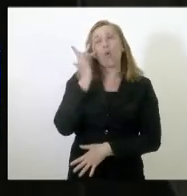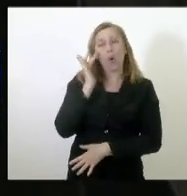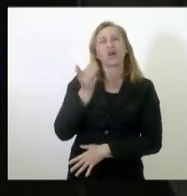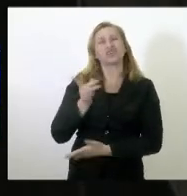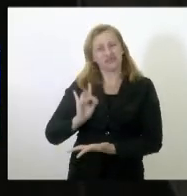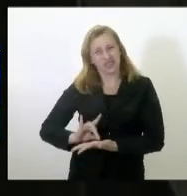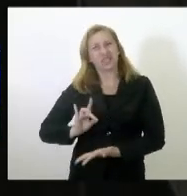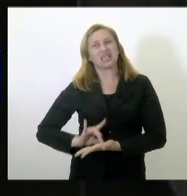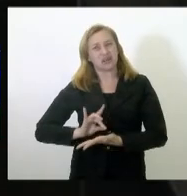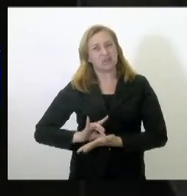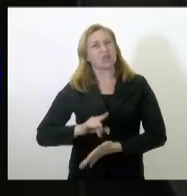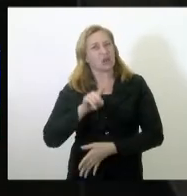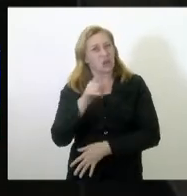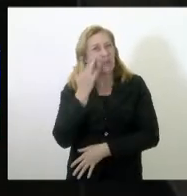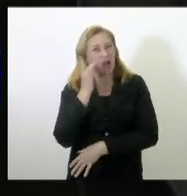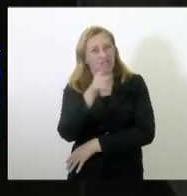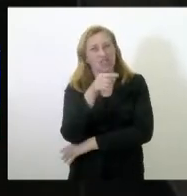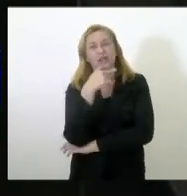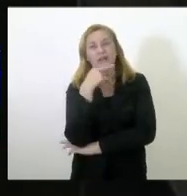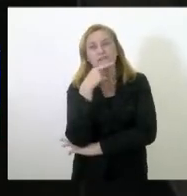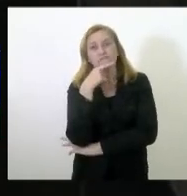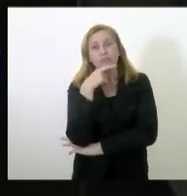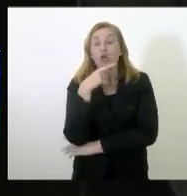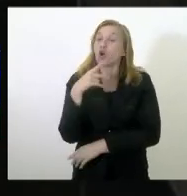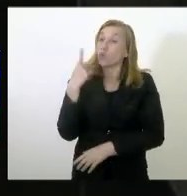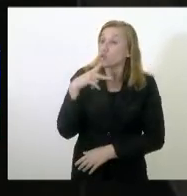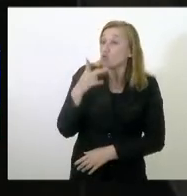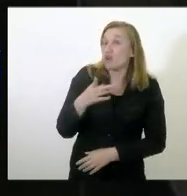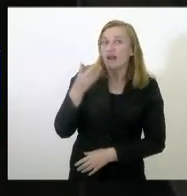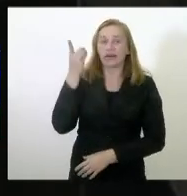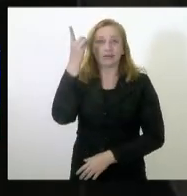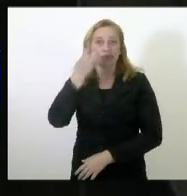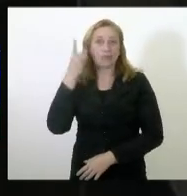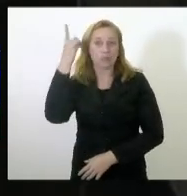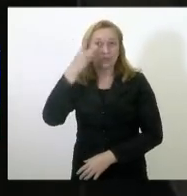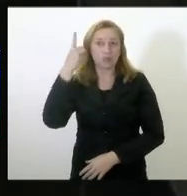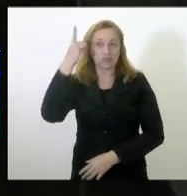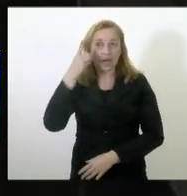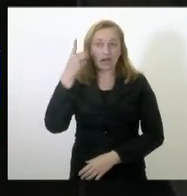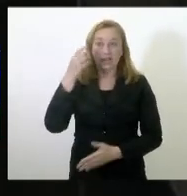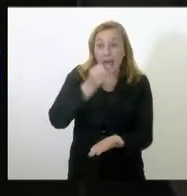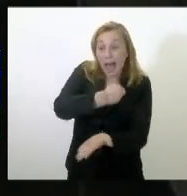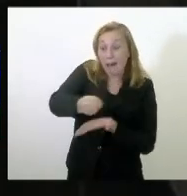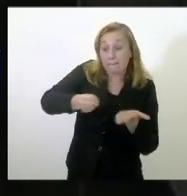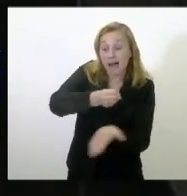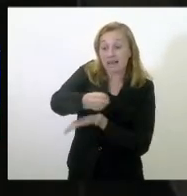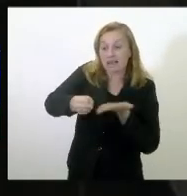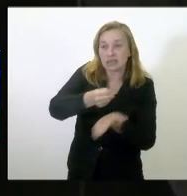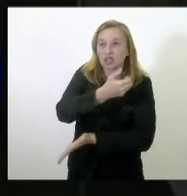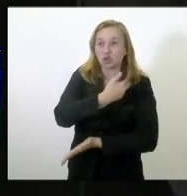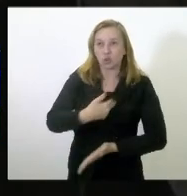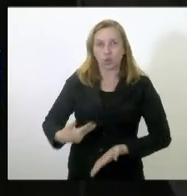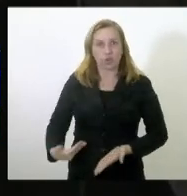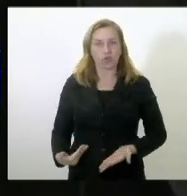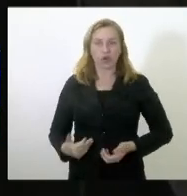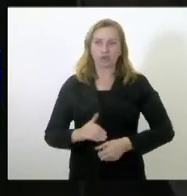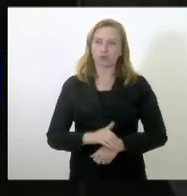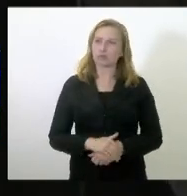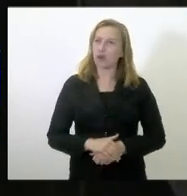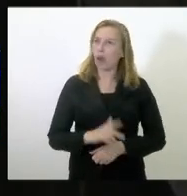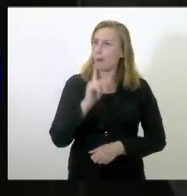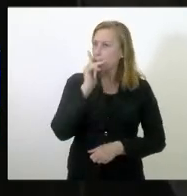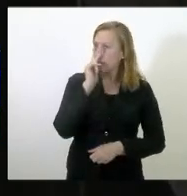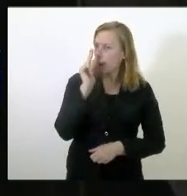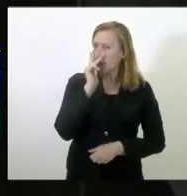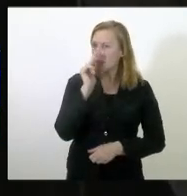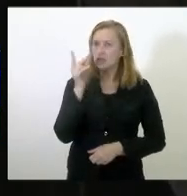uma singela impressão que, quando se diz que o parlamentar ele é base do governo, que isso quer dizer